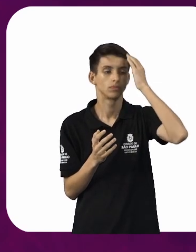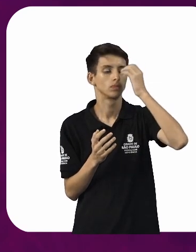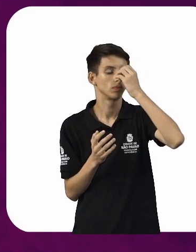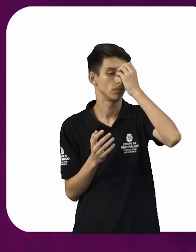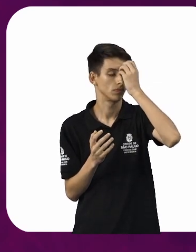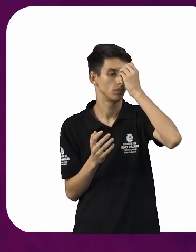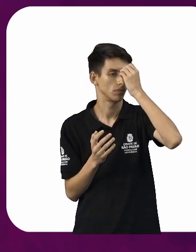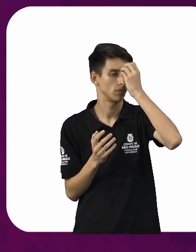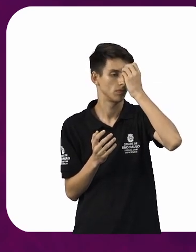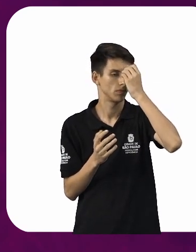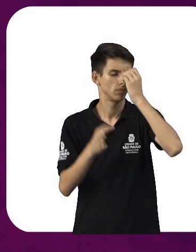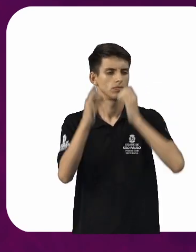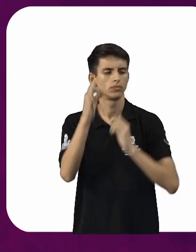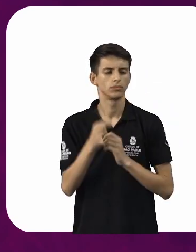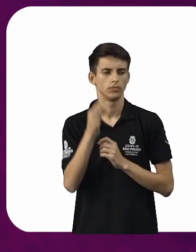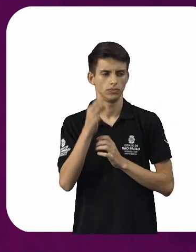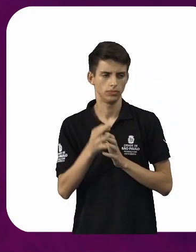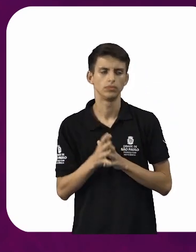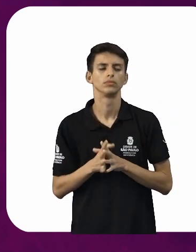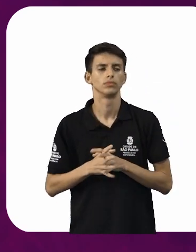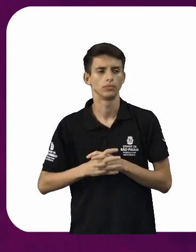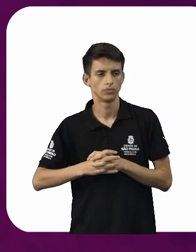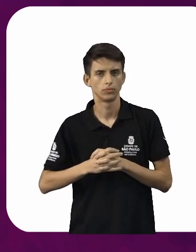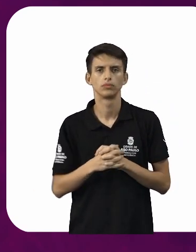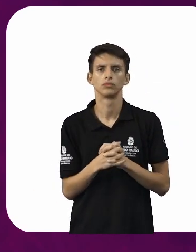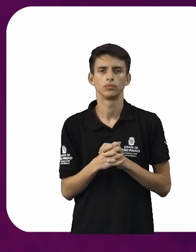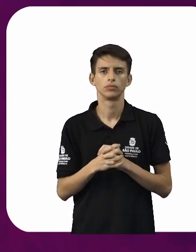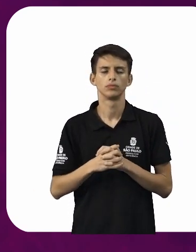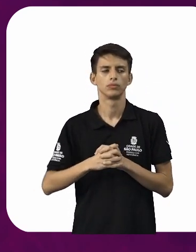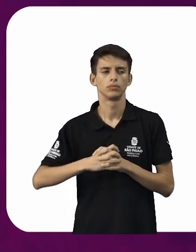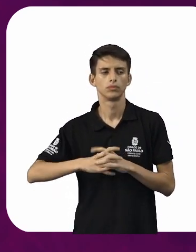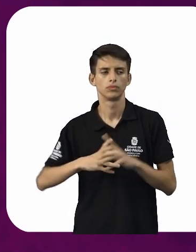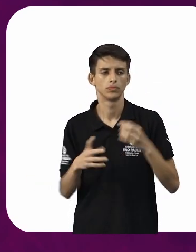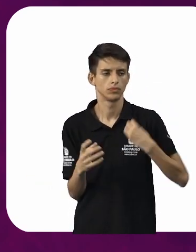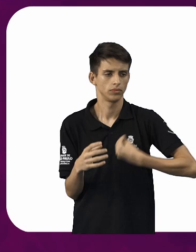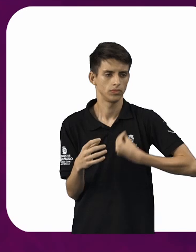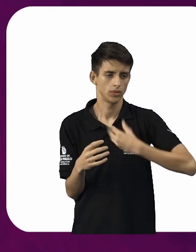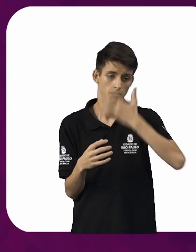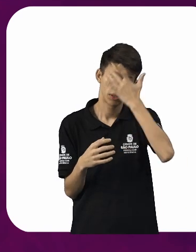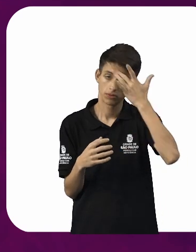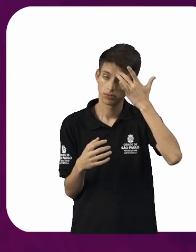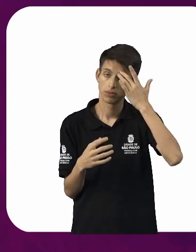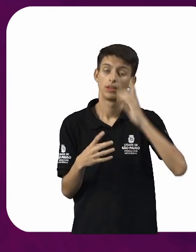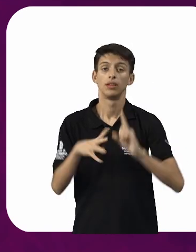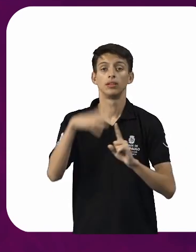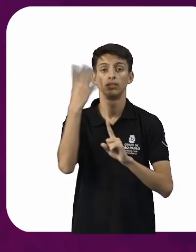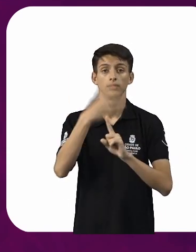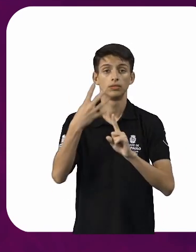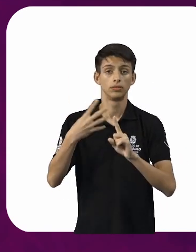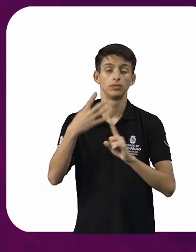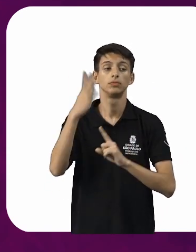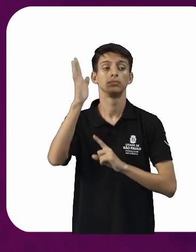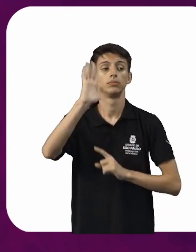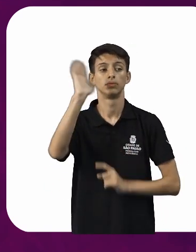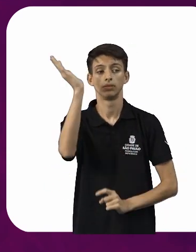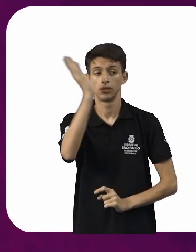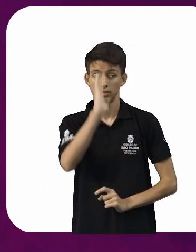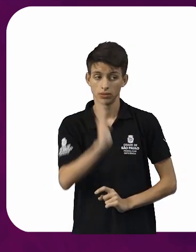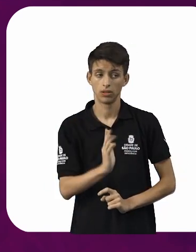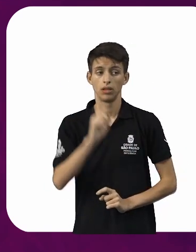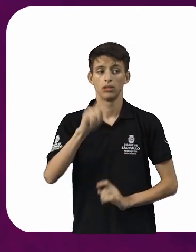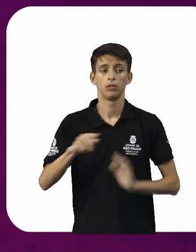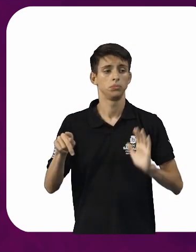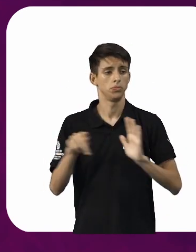Paulo Lotti. E é bem isso, né? A média de vida das pessoas trans no Brasil, né, segundo dados da ANTRA, que são